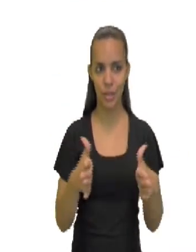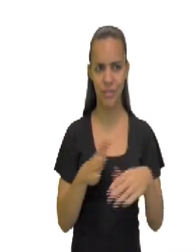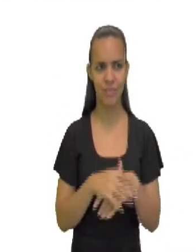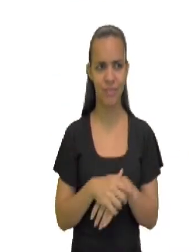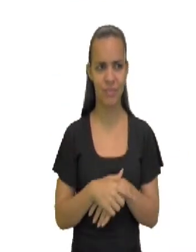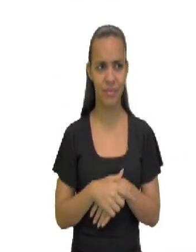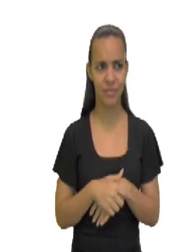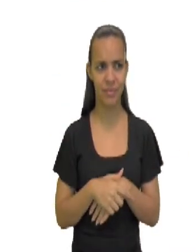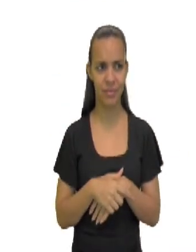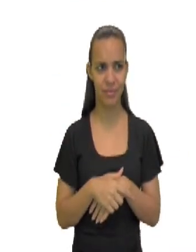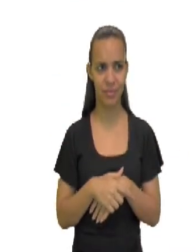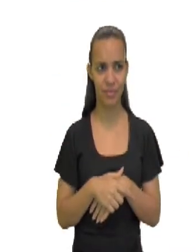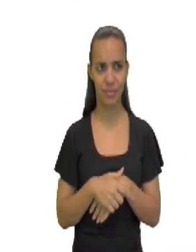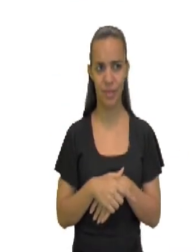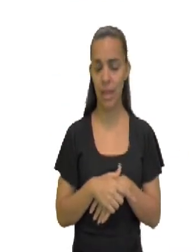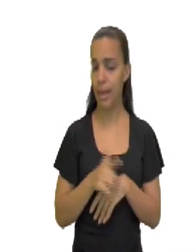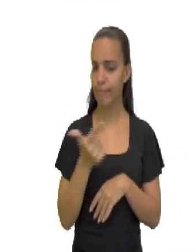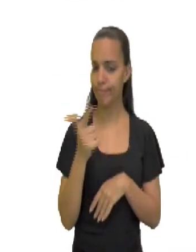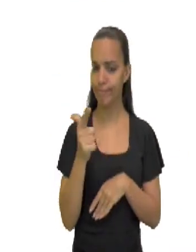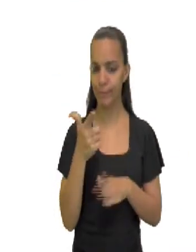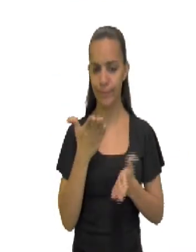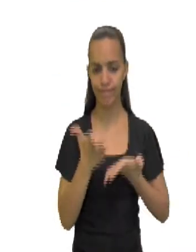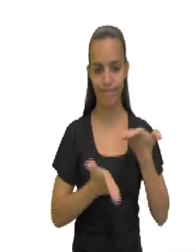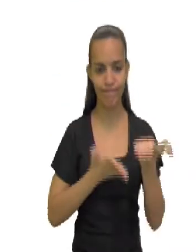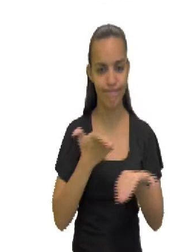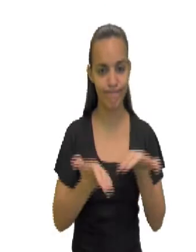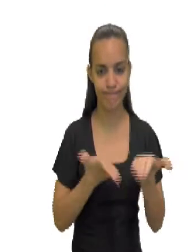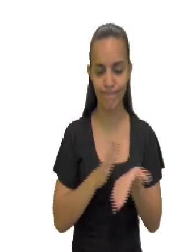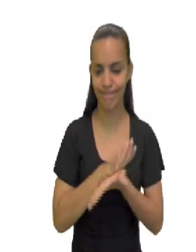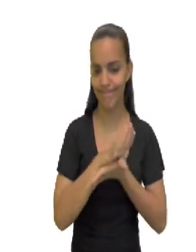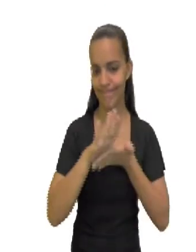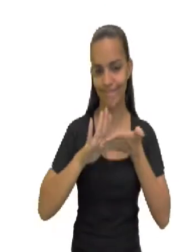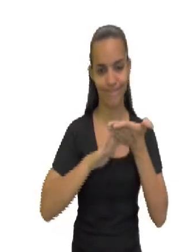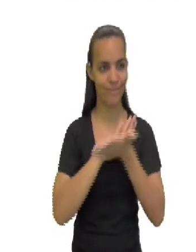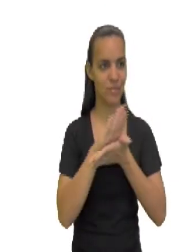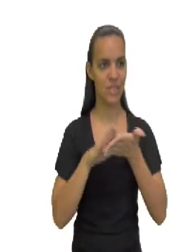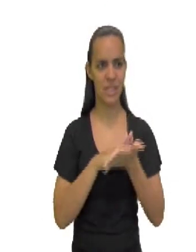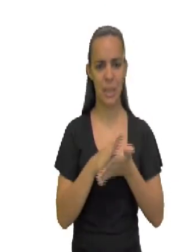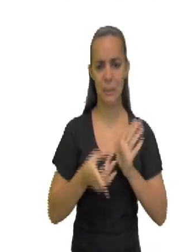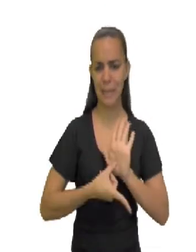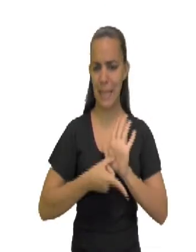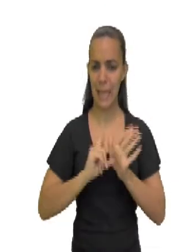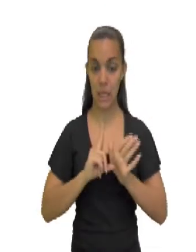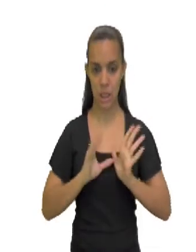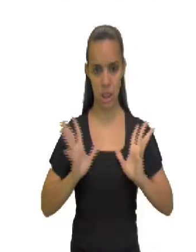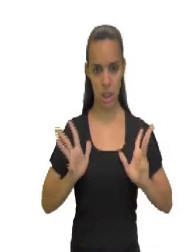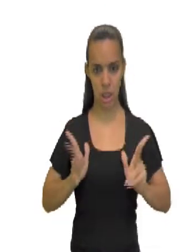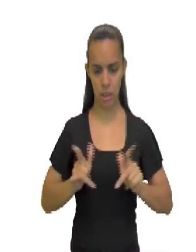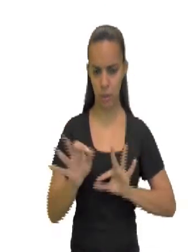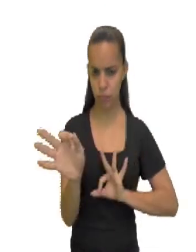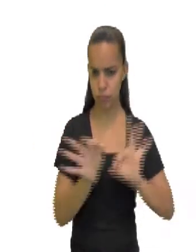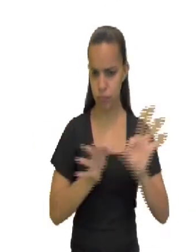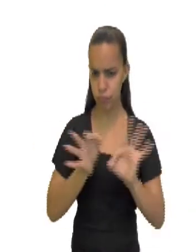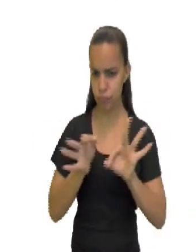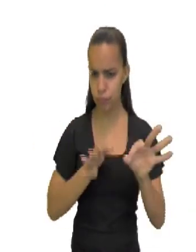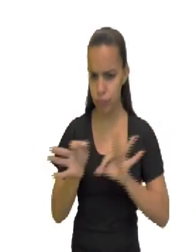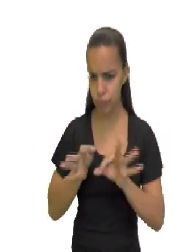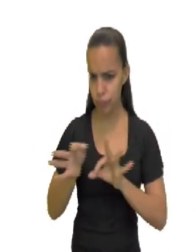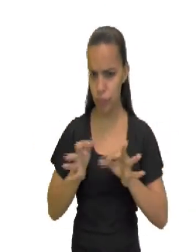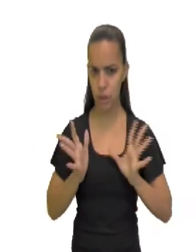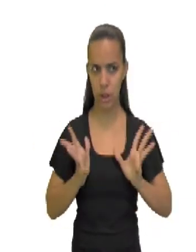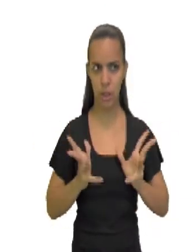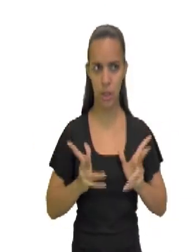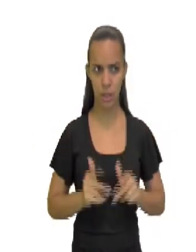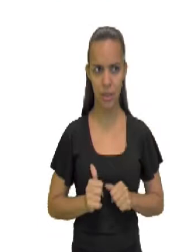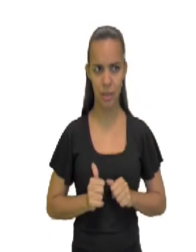aqui, sem tratamento devido. Foi jogado diretamente no rio.